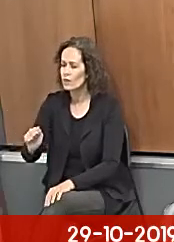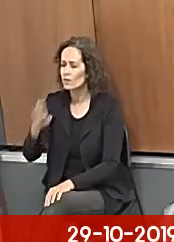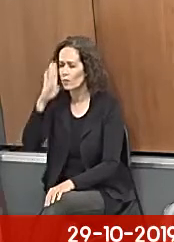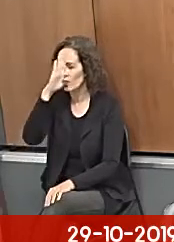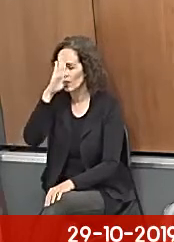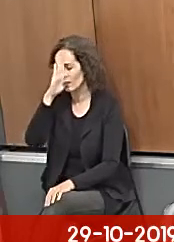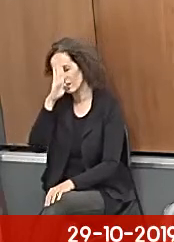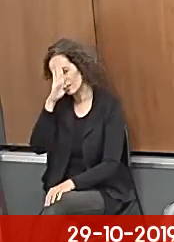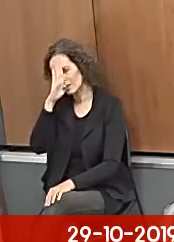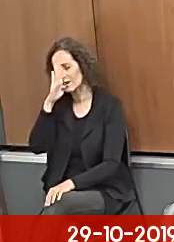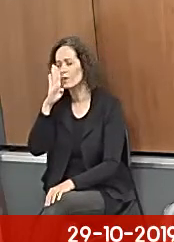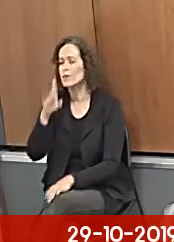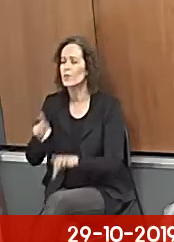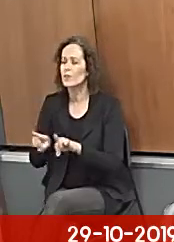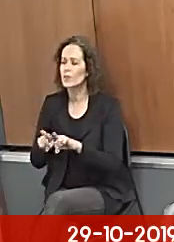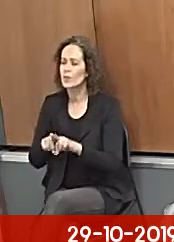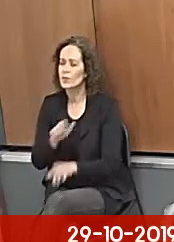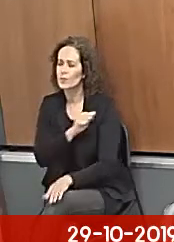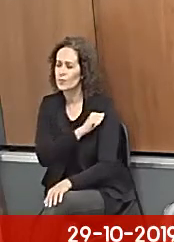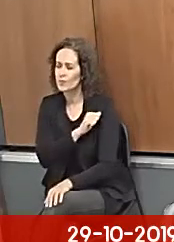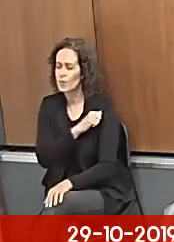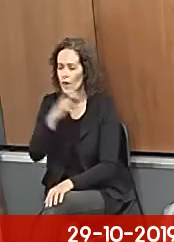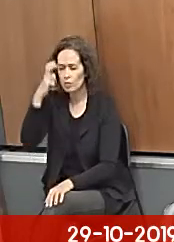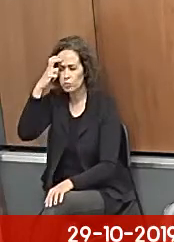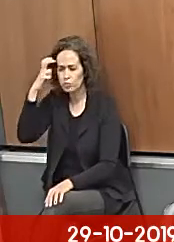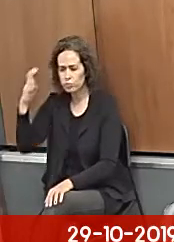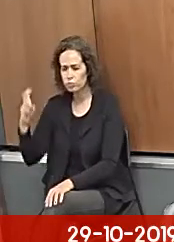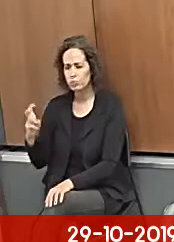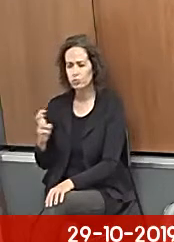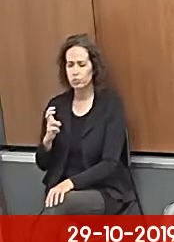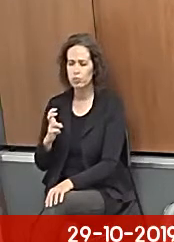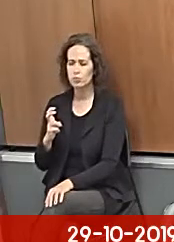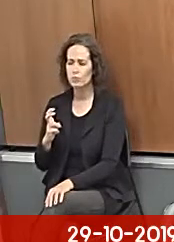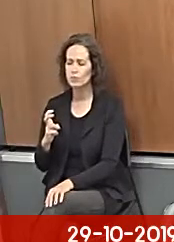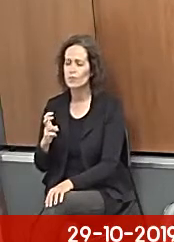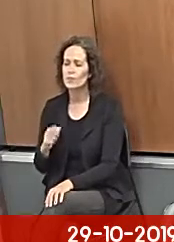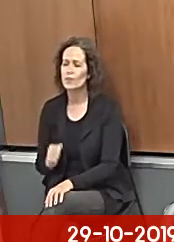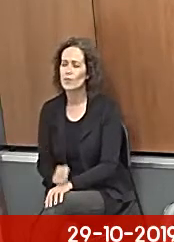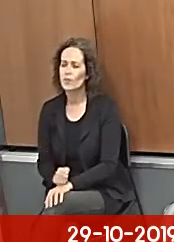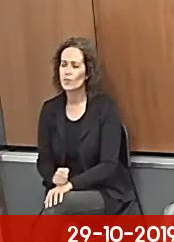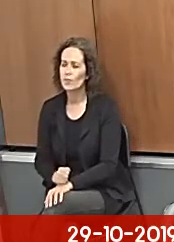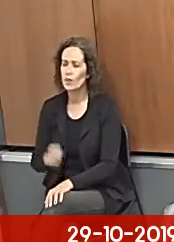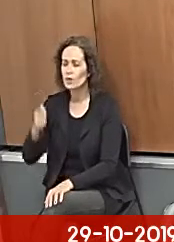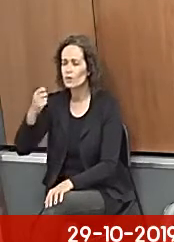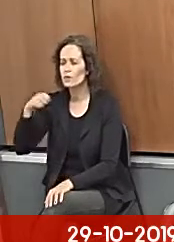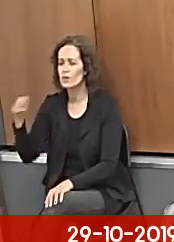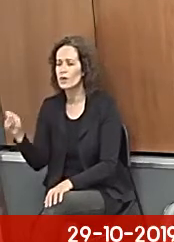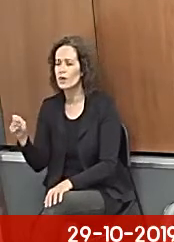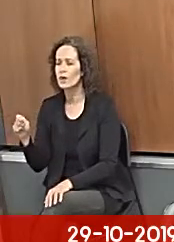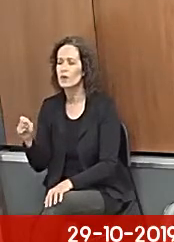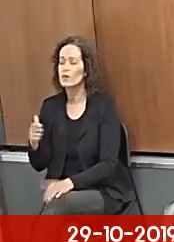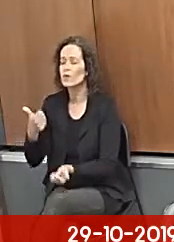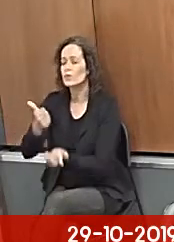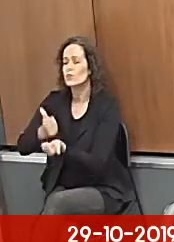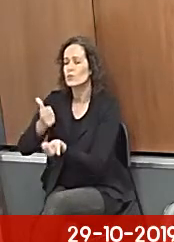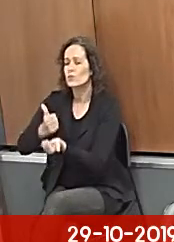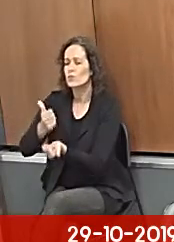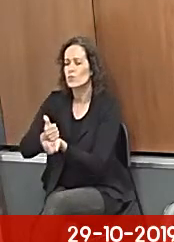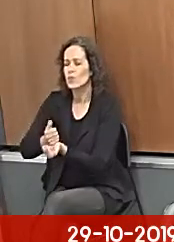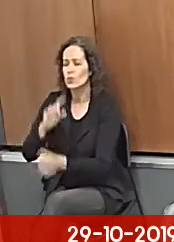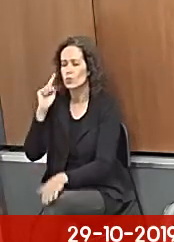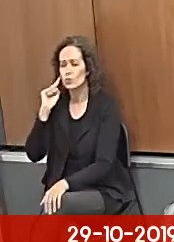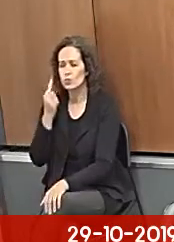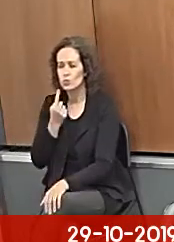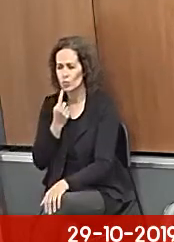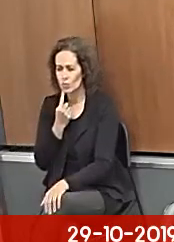cerebral, com alunos com comprometimento maior. Essa é a Sociedade Surdos. A diretora está aí? Essa é a